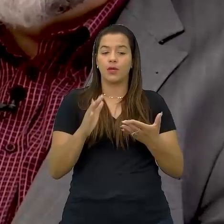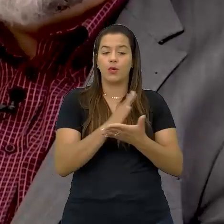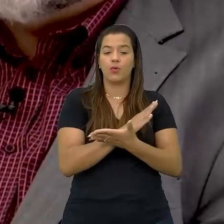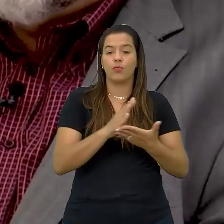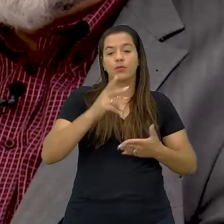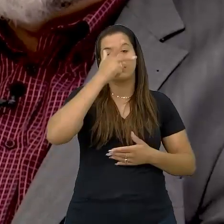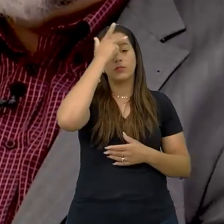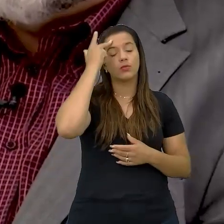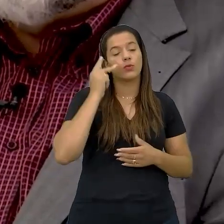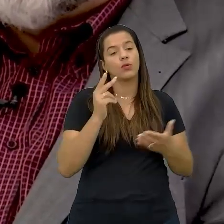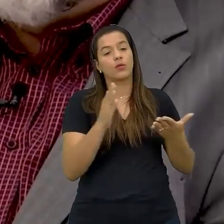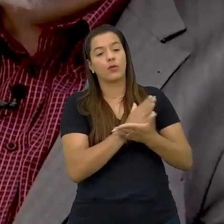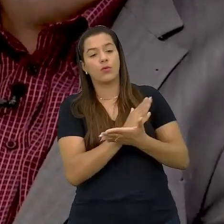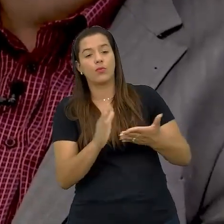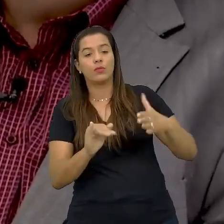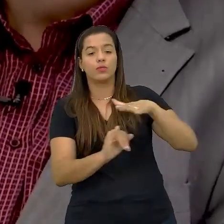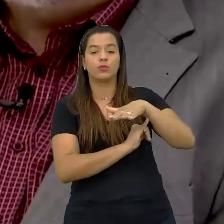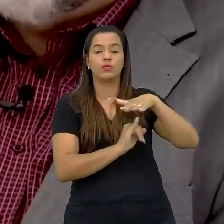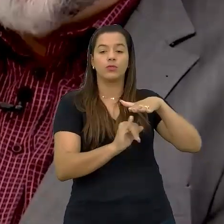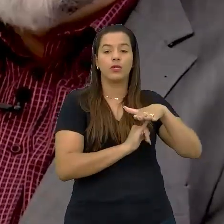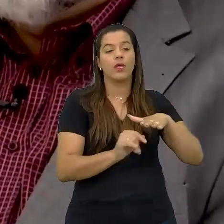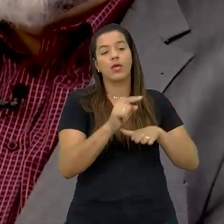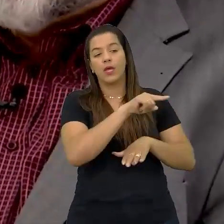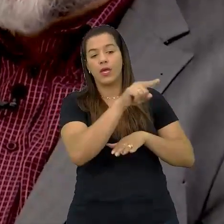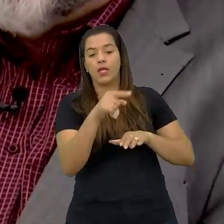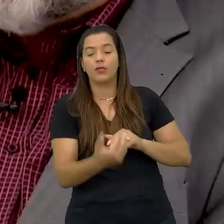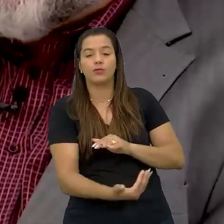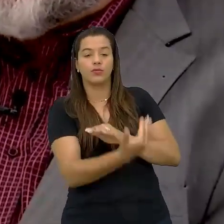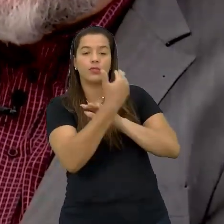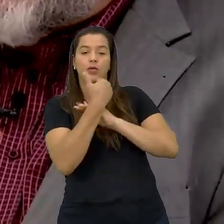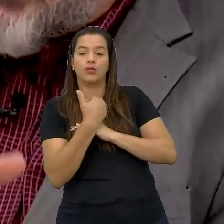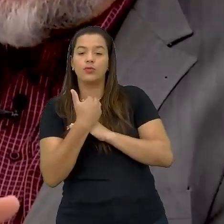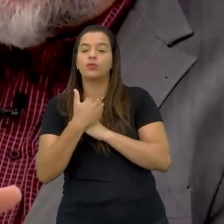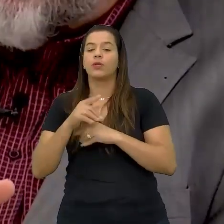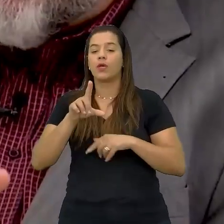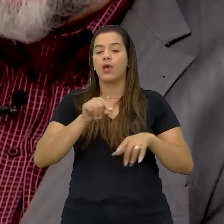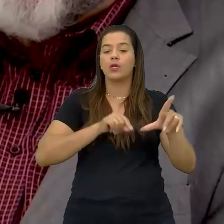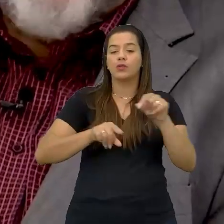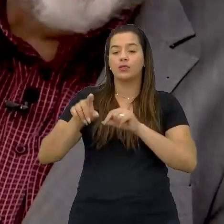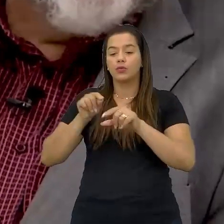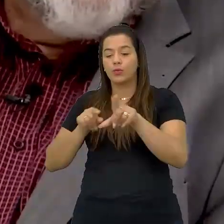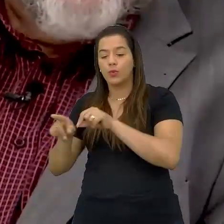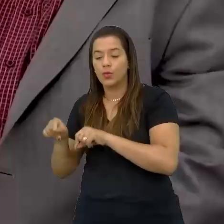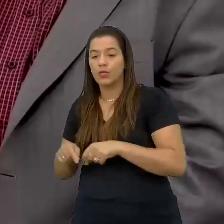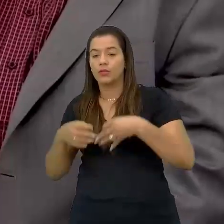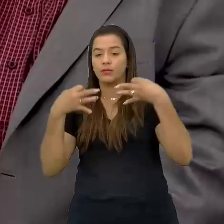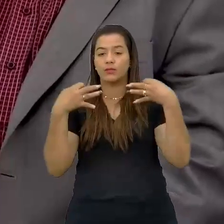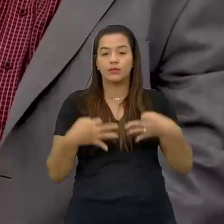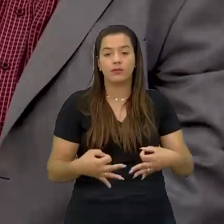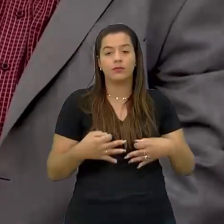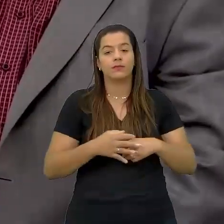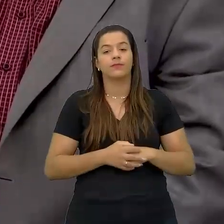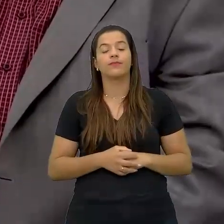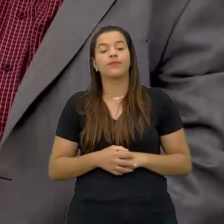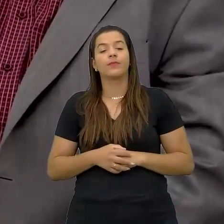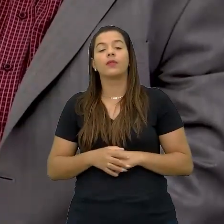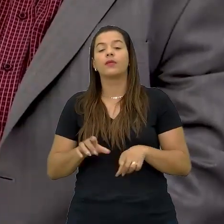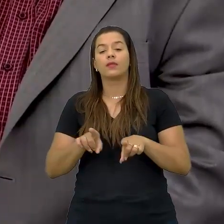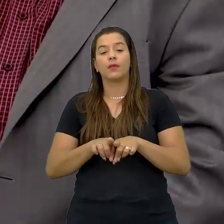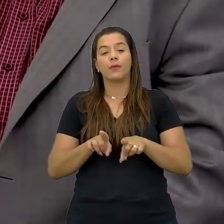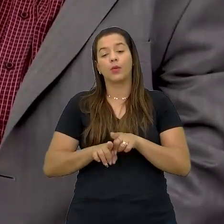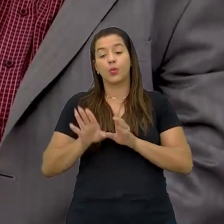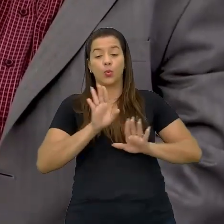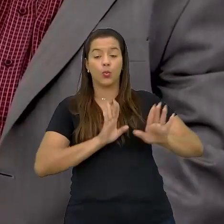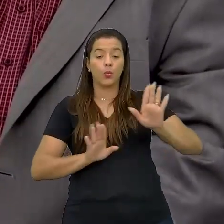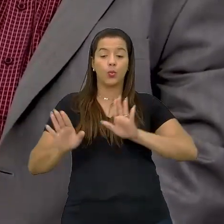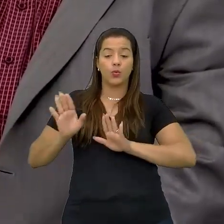algumas instituições, elas sejam capazes de nos auxiliar exatamente nessa seleção. Aliás, a palavra critério é uma palavra que vem para